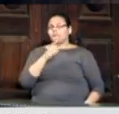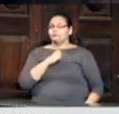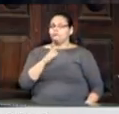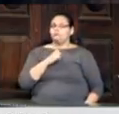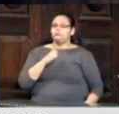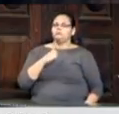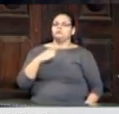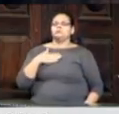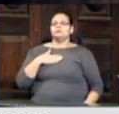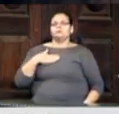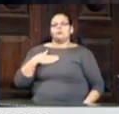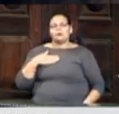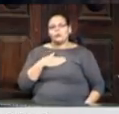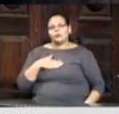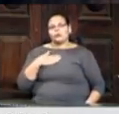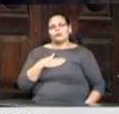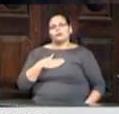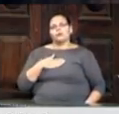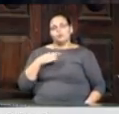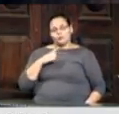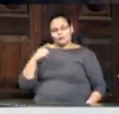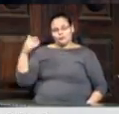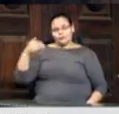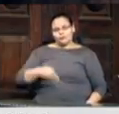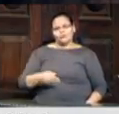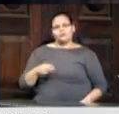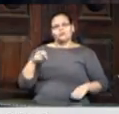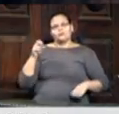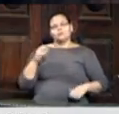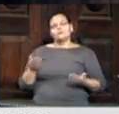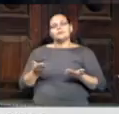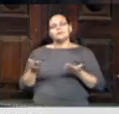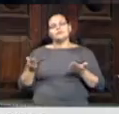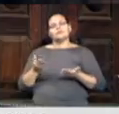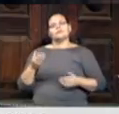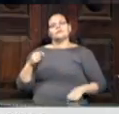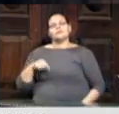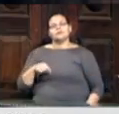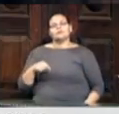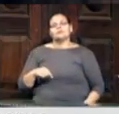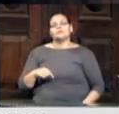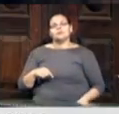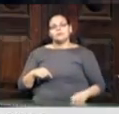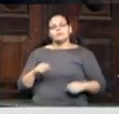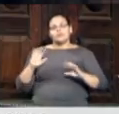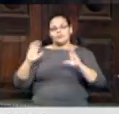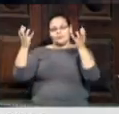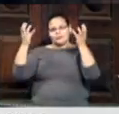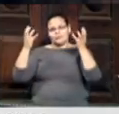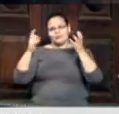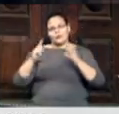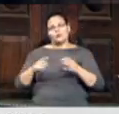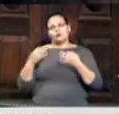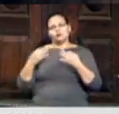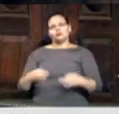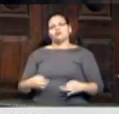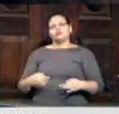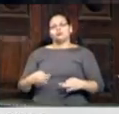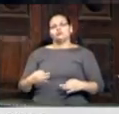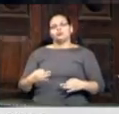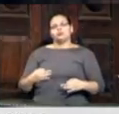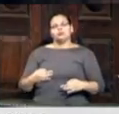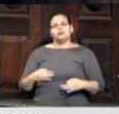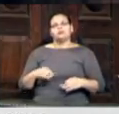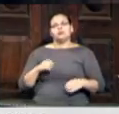Tenho a honra, meu amigo Cravo Albim, de estar presente aqui nessa solenidade, justa, uma moção mais do que